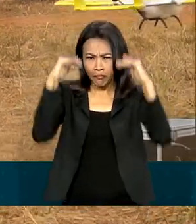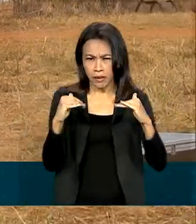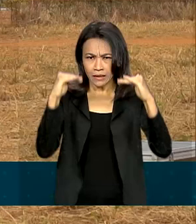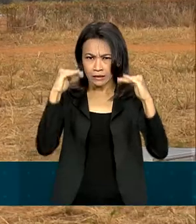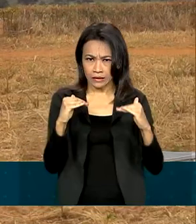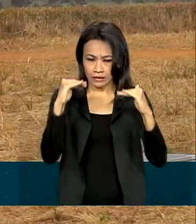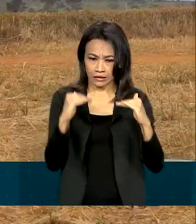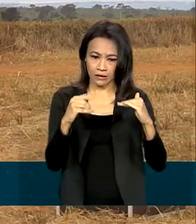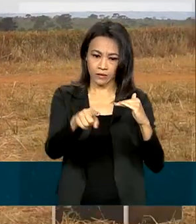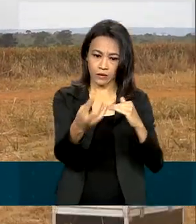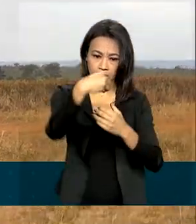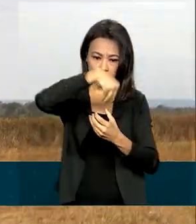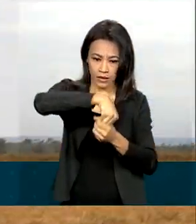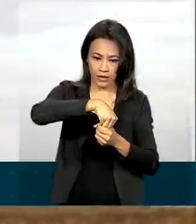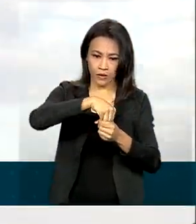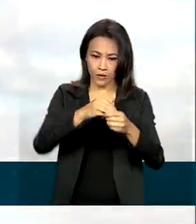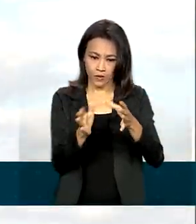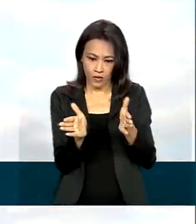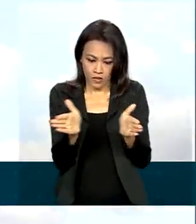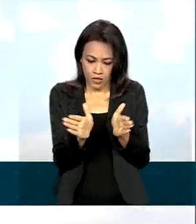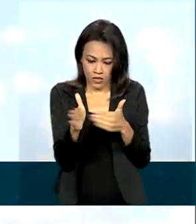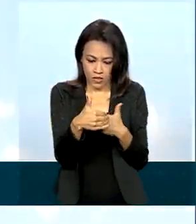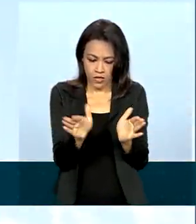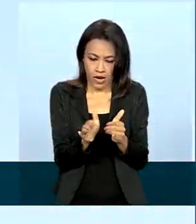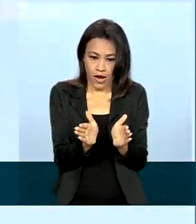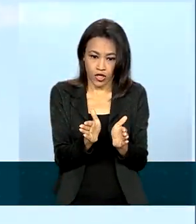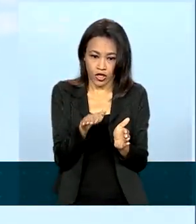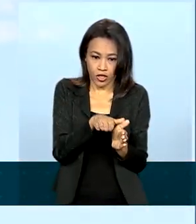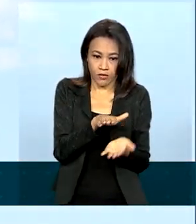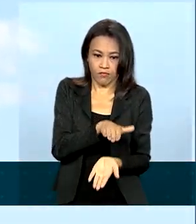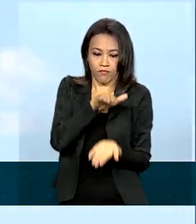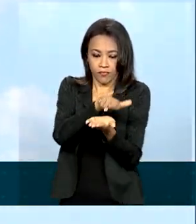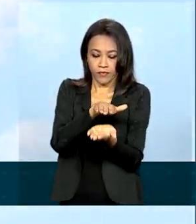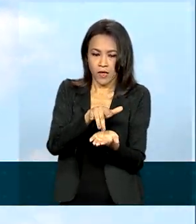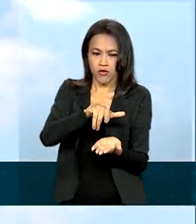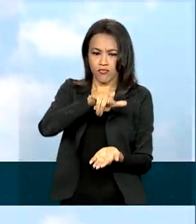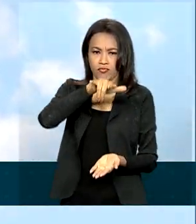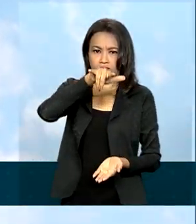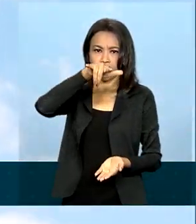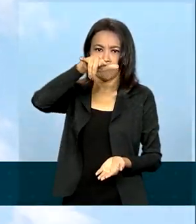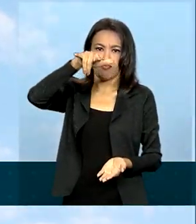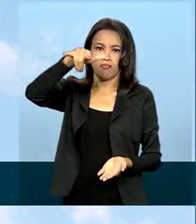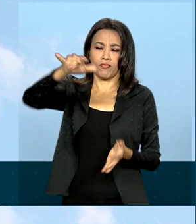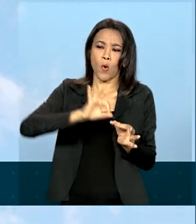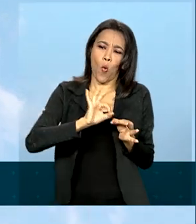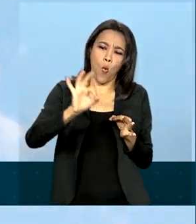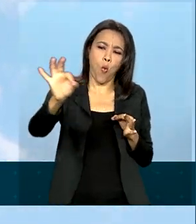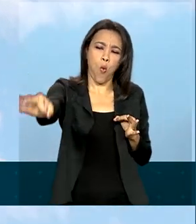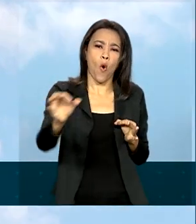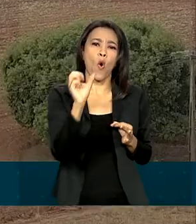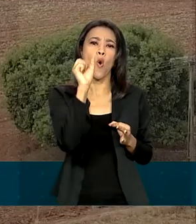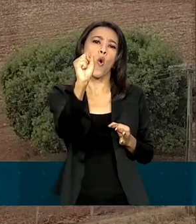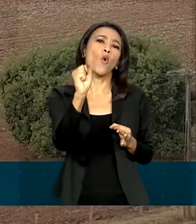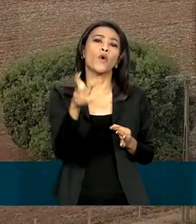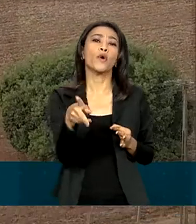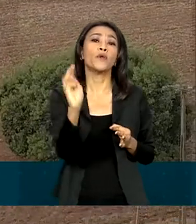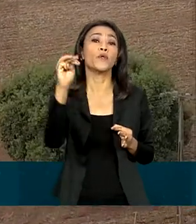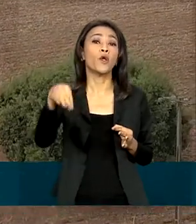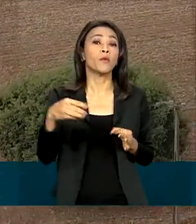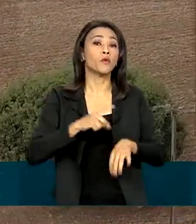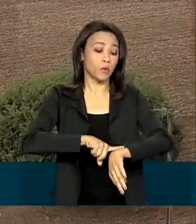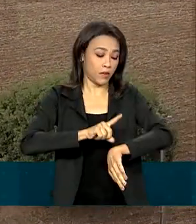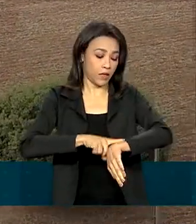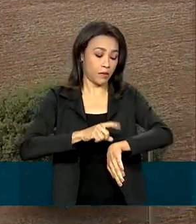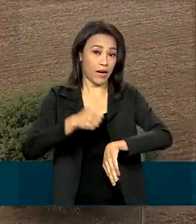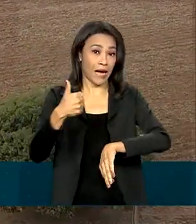caixa. Durante a simulação, o drone conseguiu percorrer mais de 8 quilômetros em cerca de 14 minutos e o custo